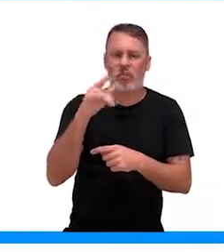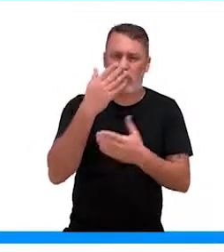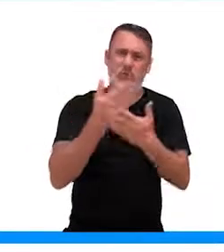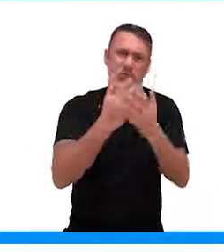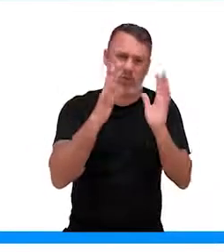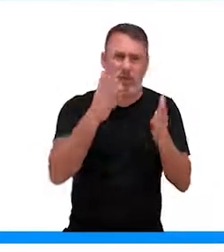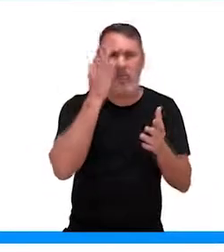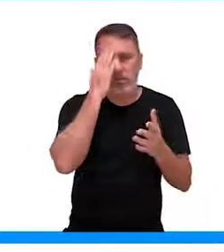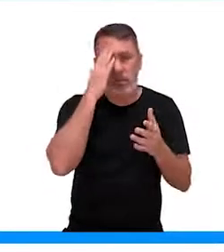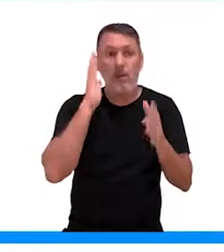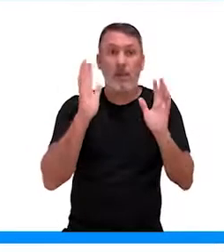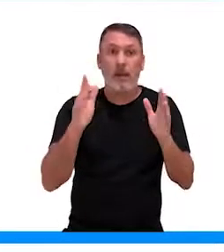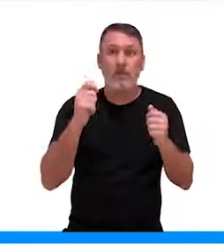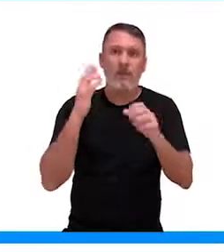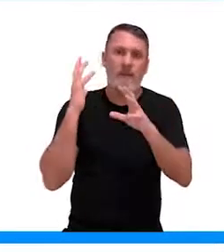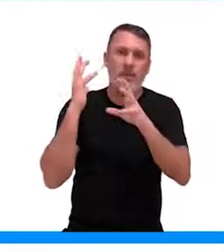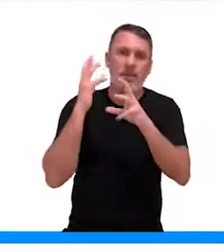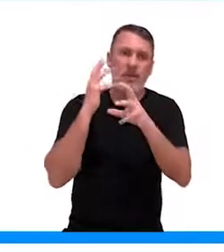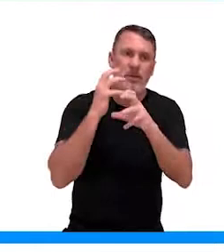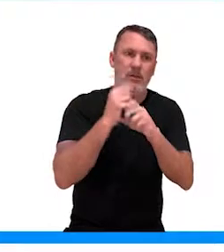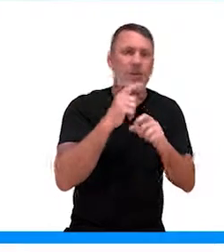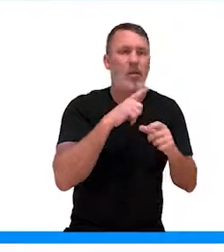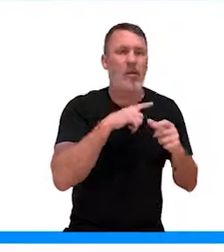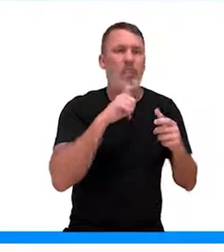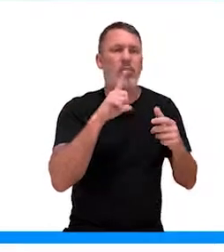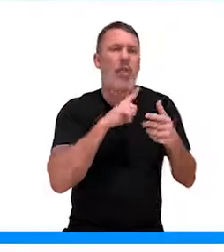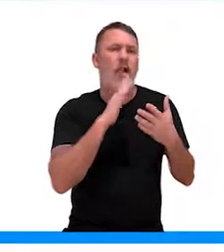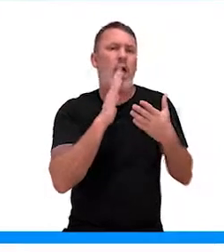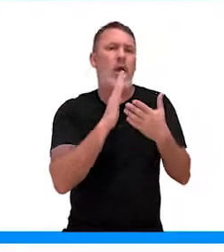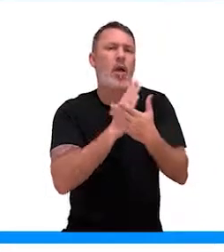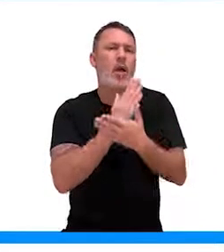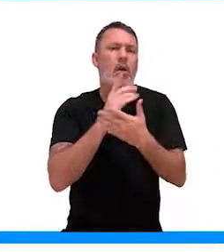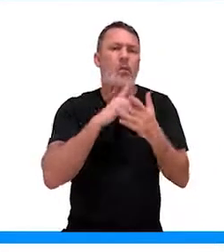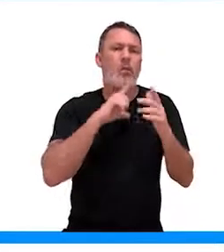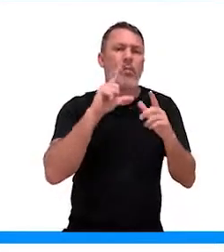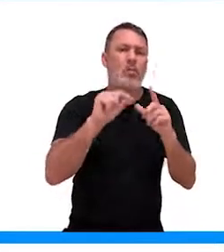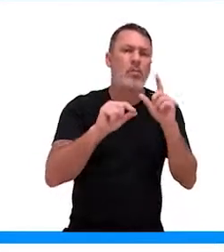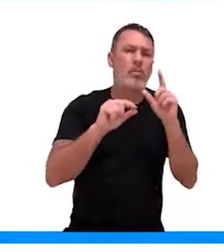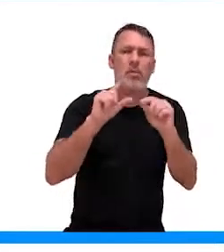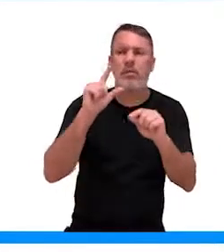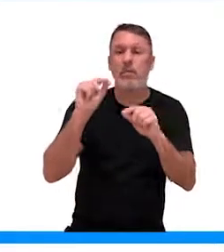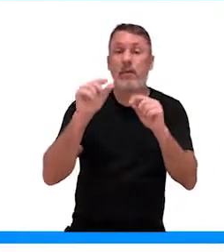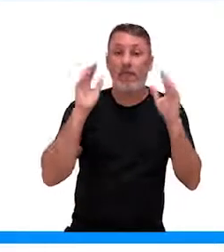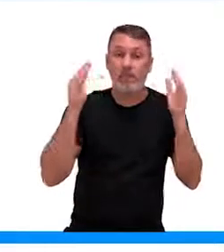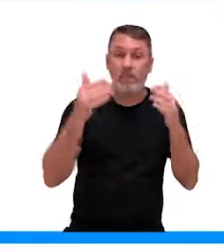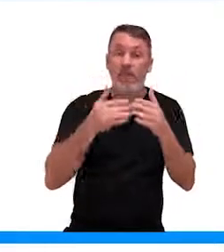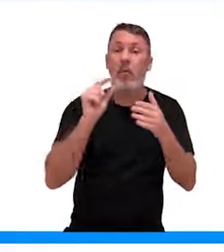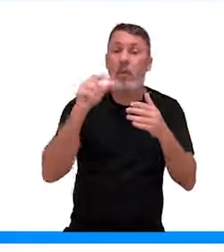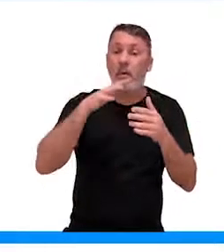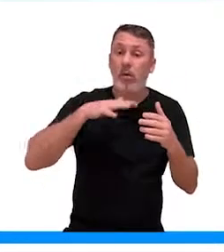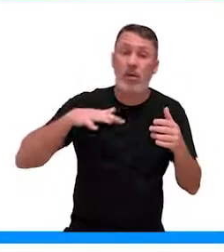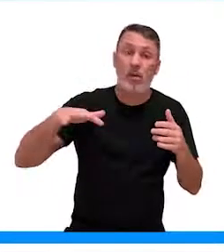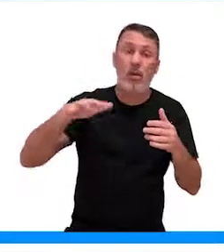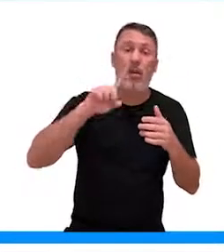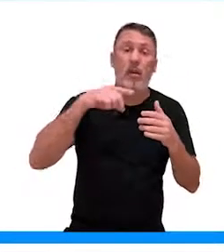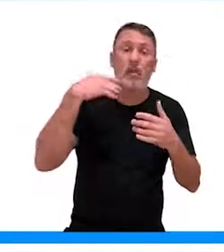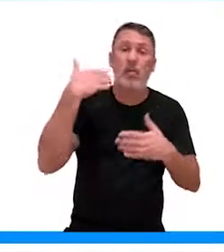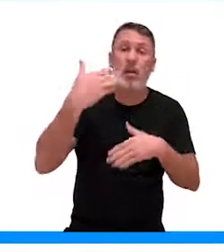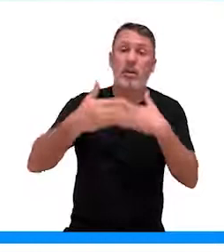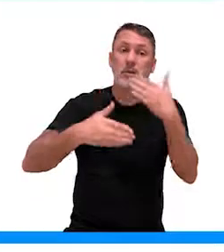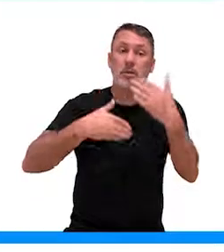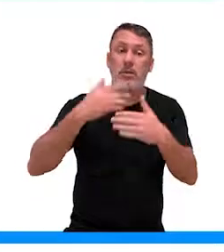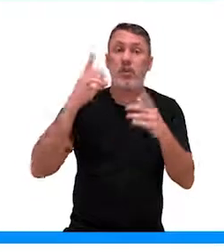Nós precisamos revisar aqui, eu vou priorizar alguns pontos, considerando a aplicação de processos